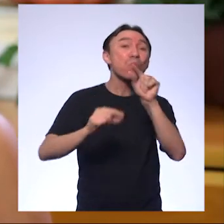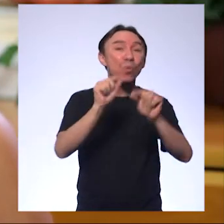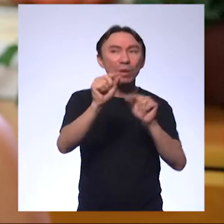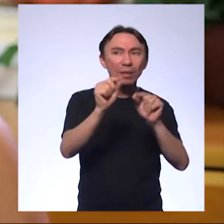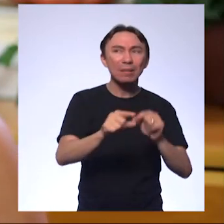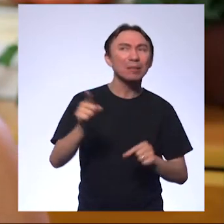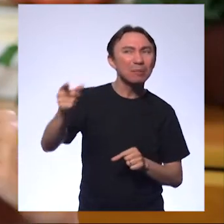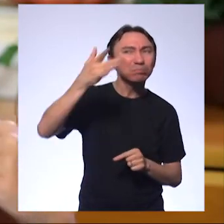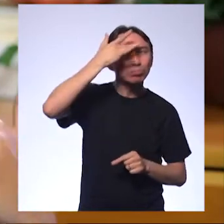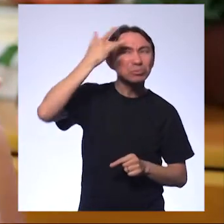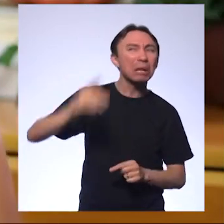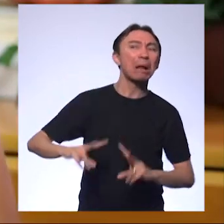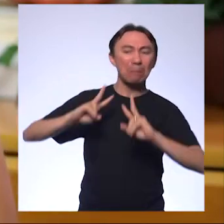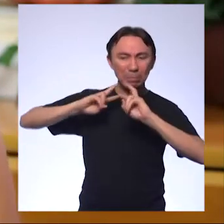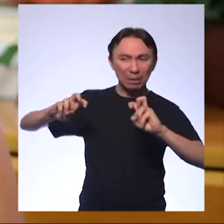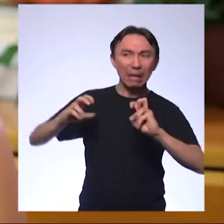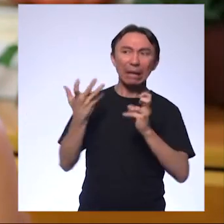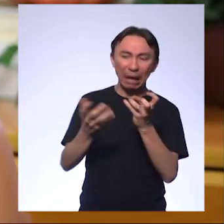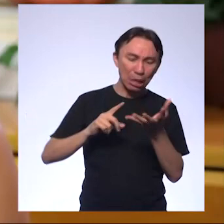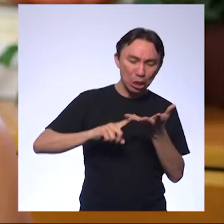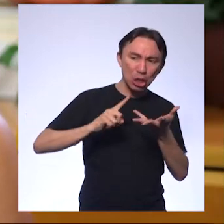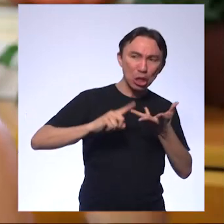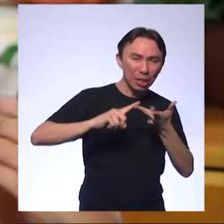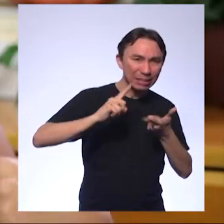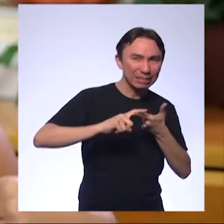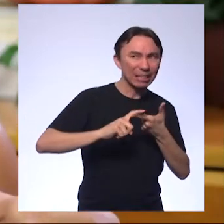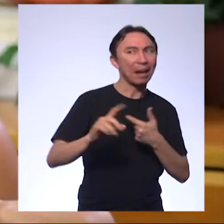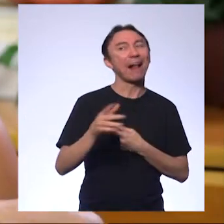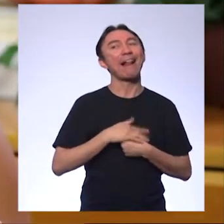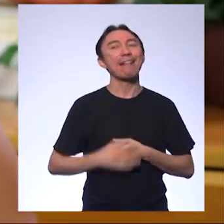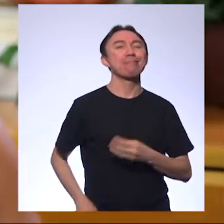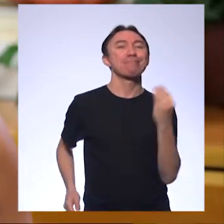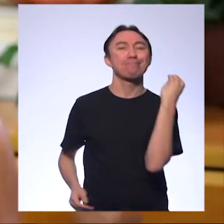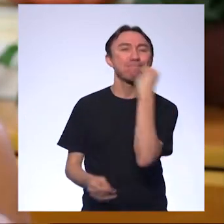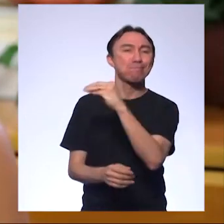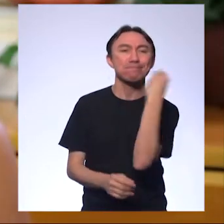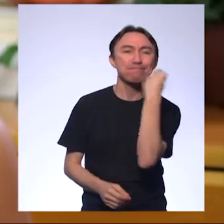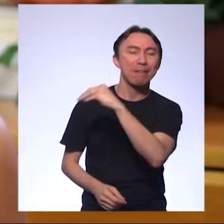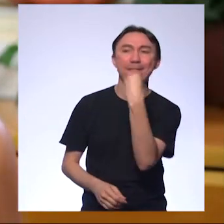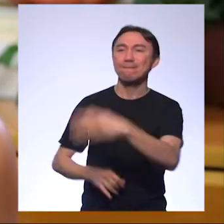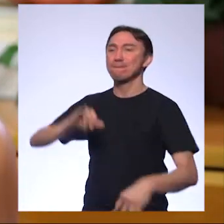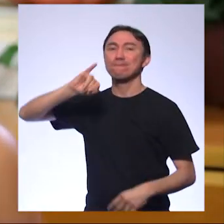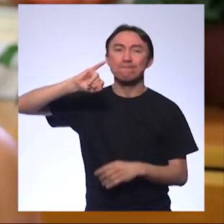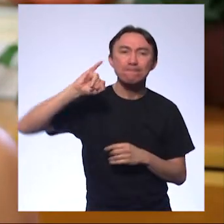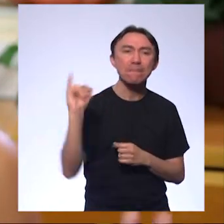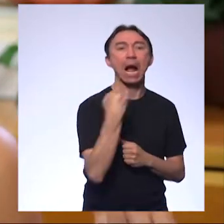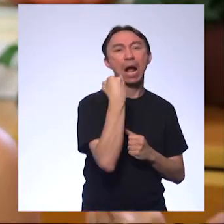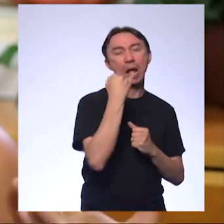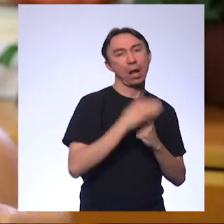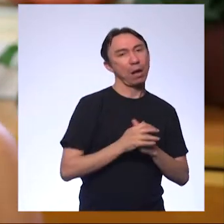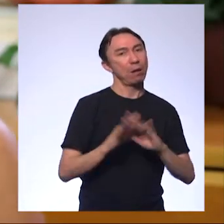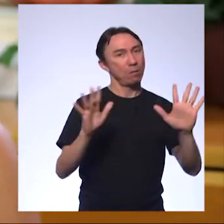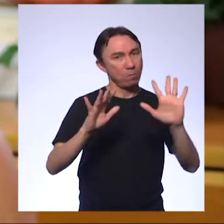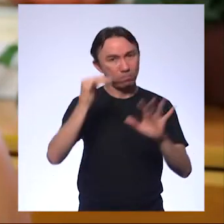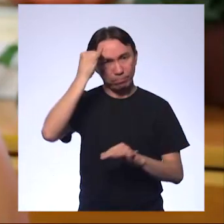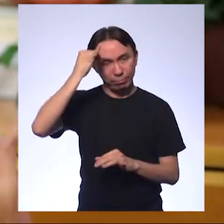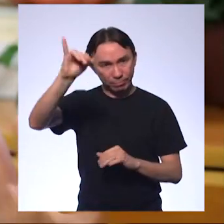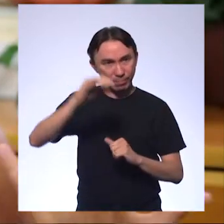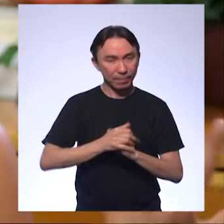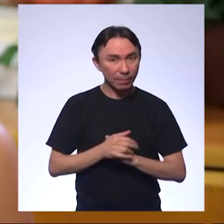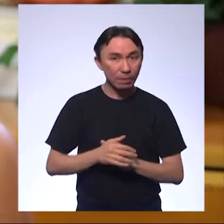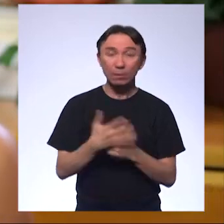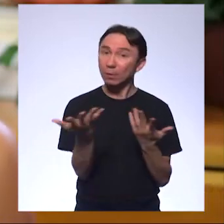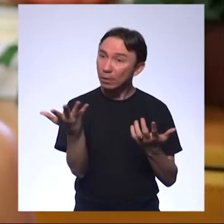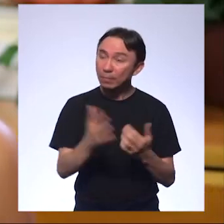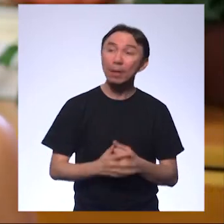tipo de expectativa e ainda se aproveita delas para benefício próprio, para encher o próprio ego. Responsabilidade afetiva não